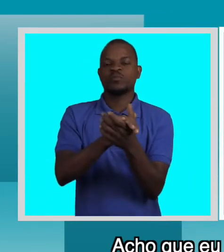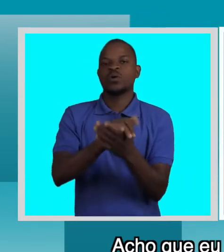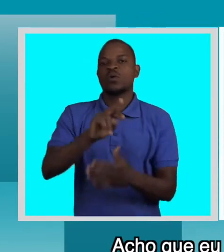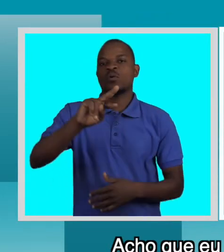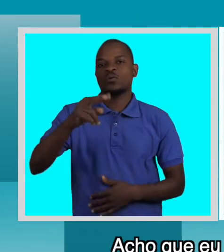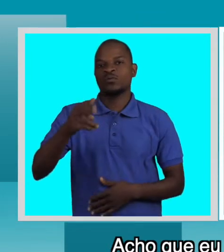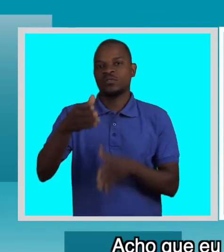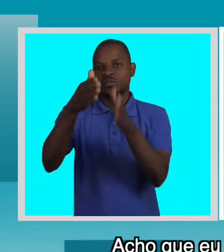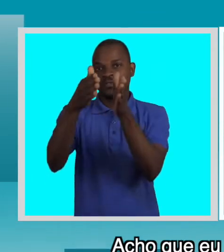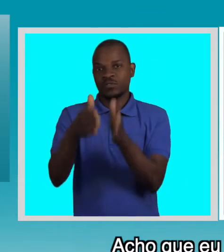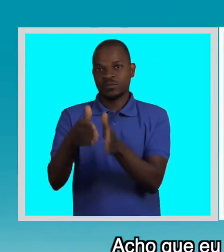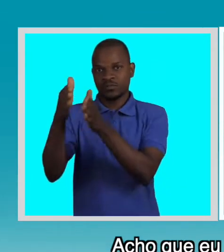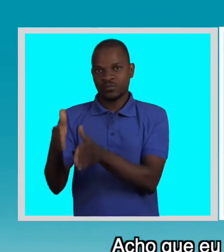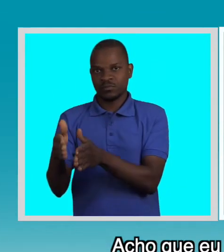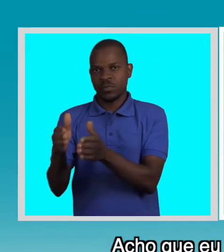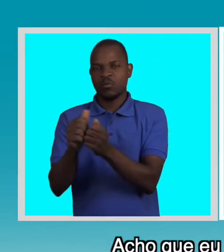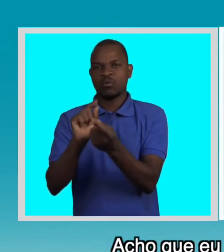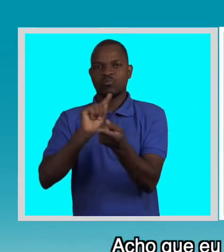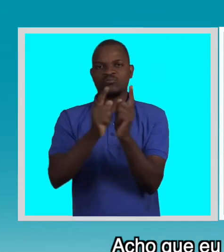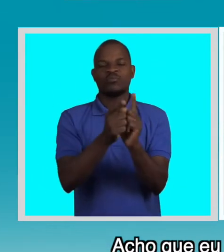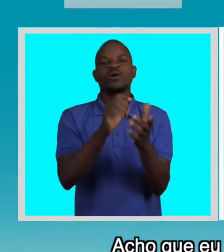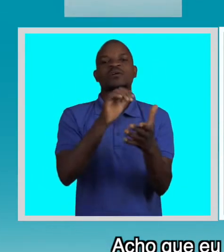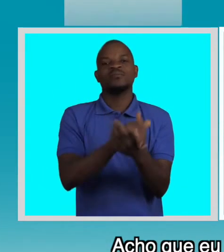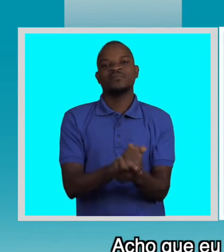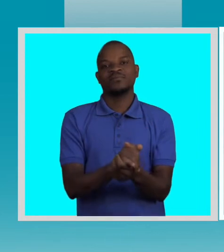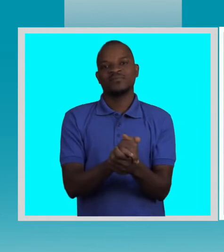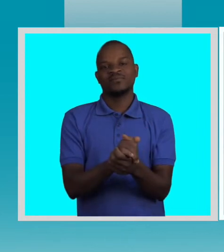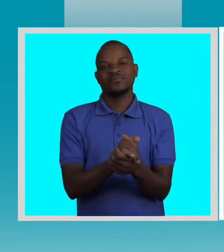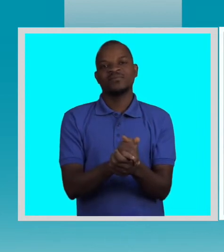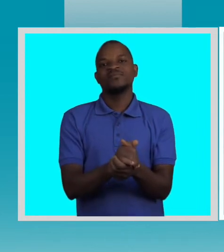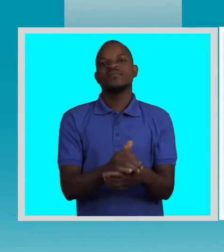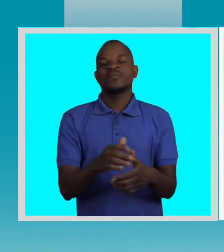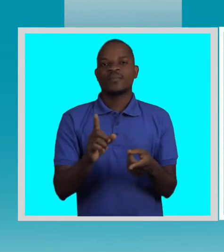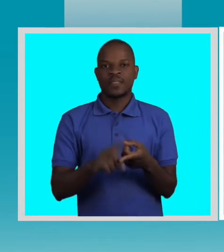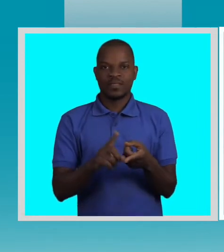outras pessoas. Quando nós vivemos ali, somos amigos.